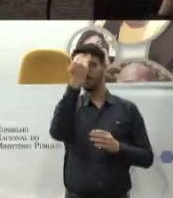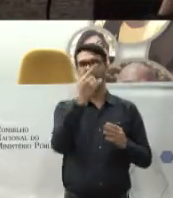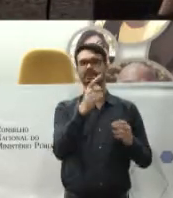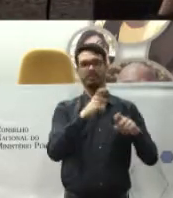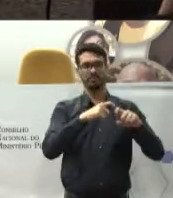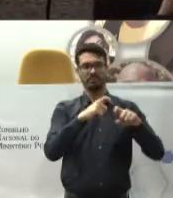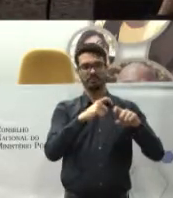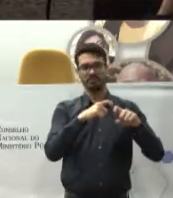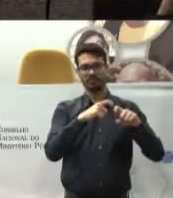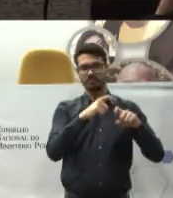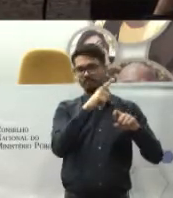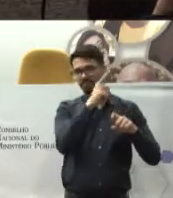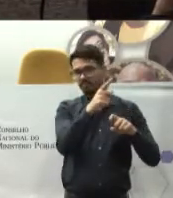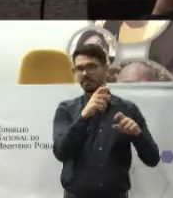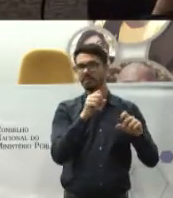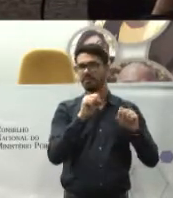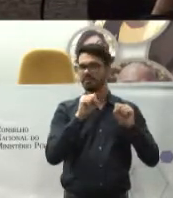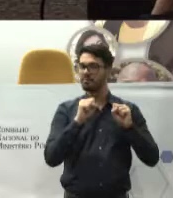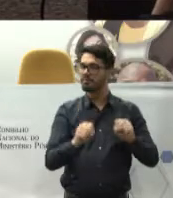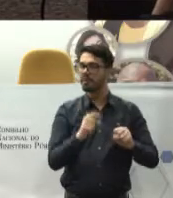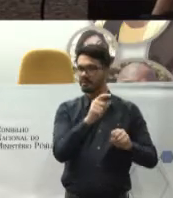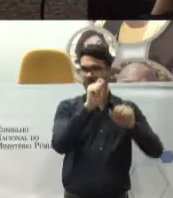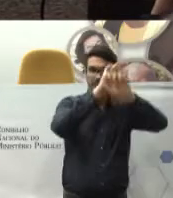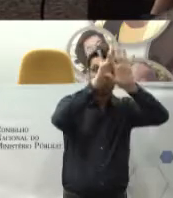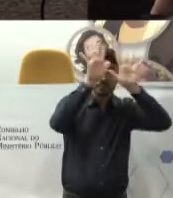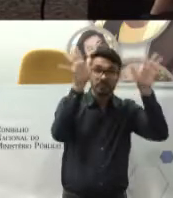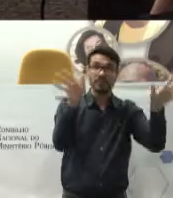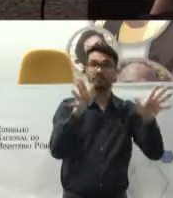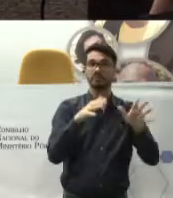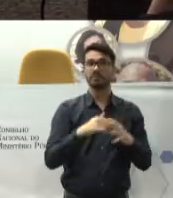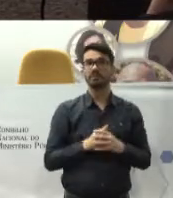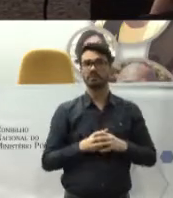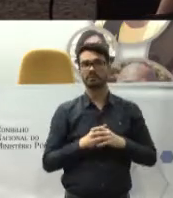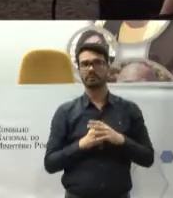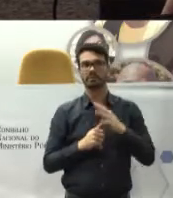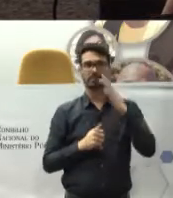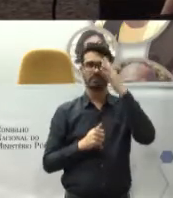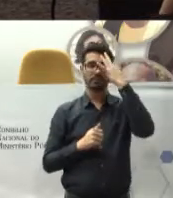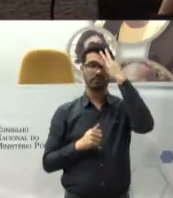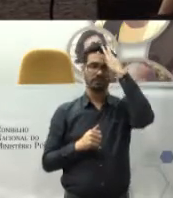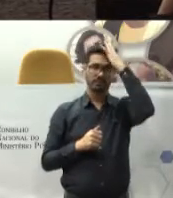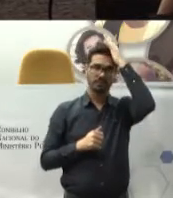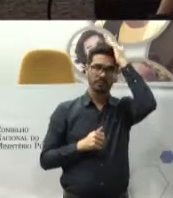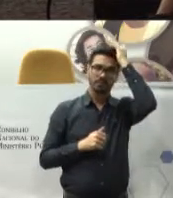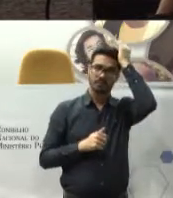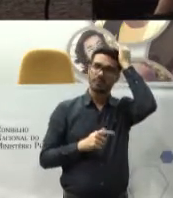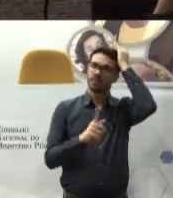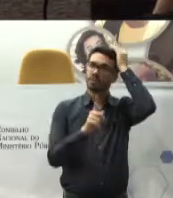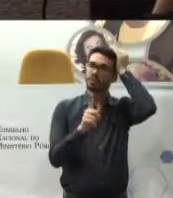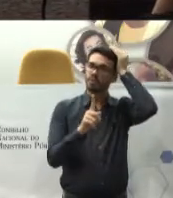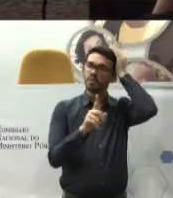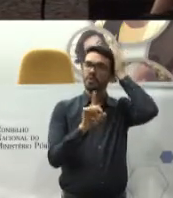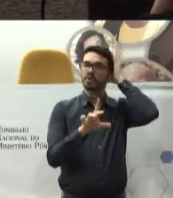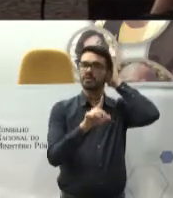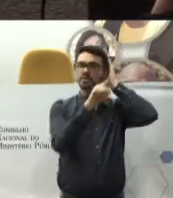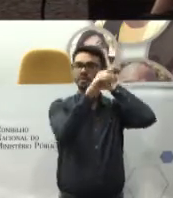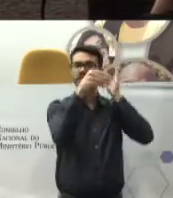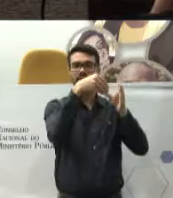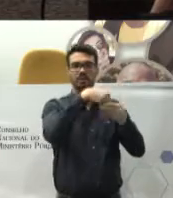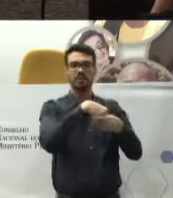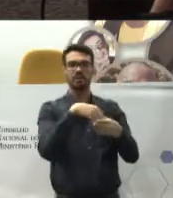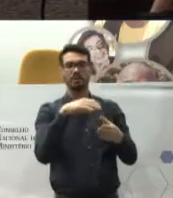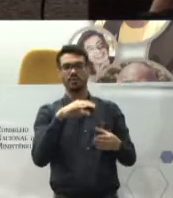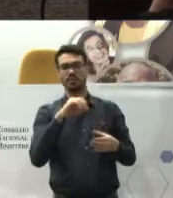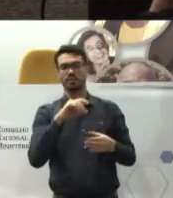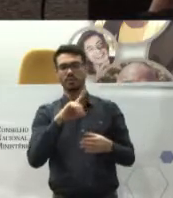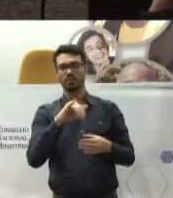ele possa ter o esclarecimento de que não é só o que está lá no Código de Ética Médica, não